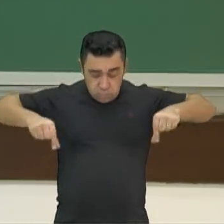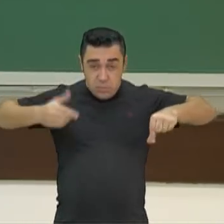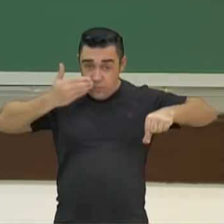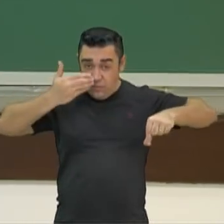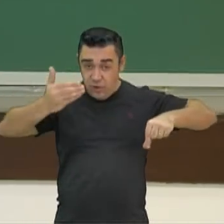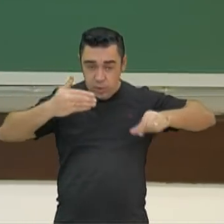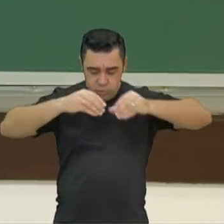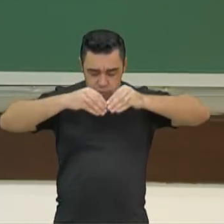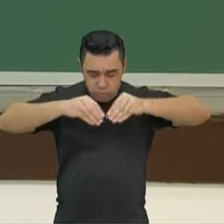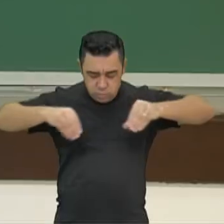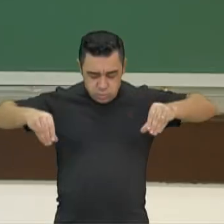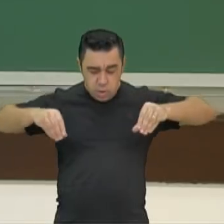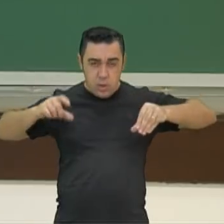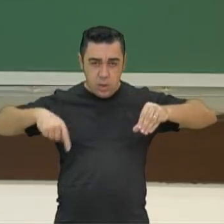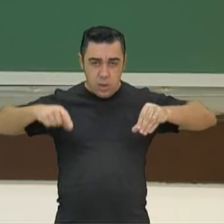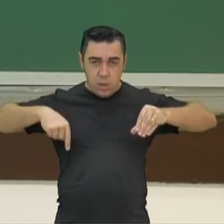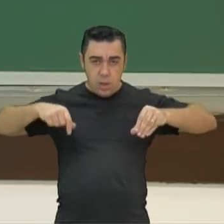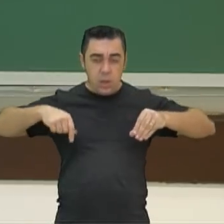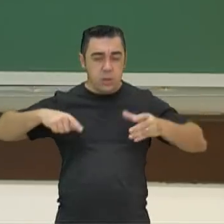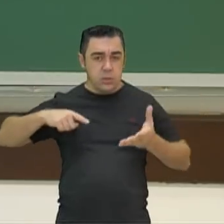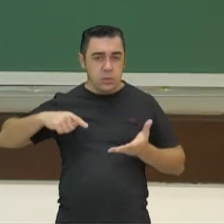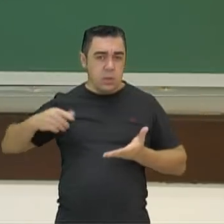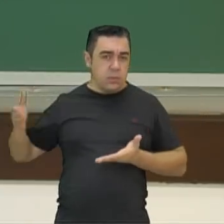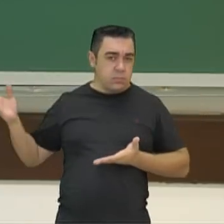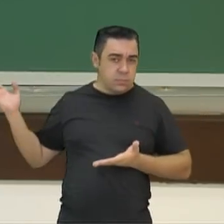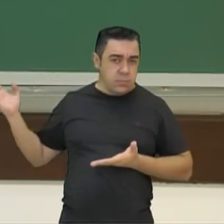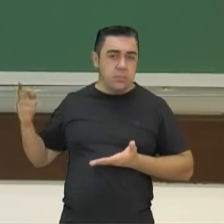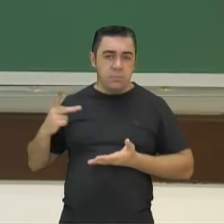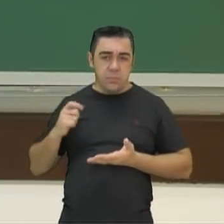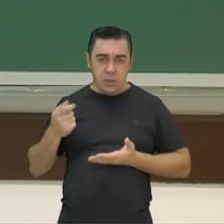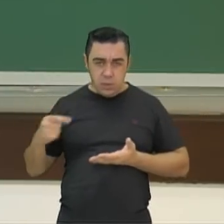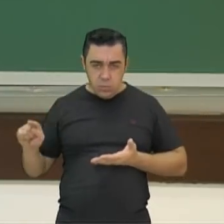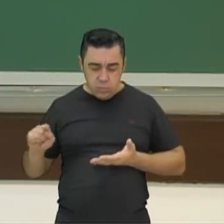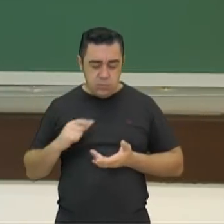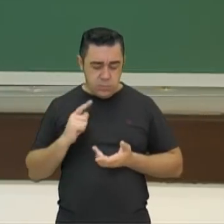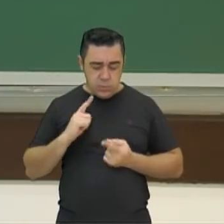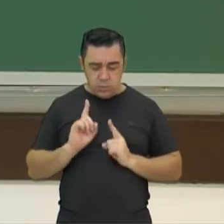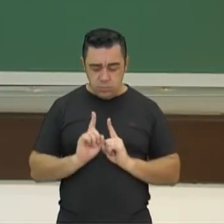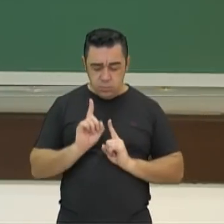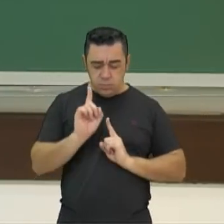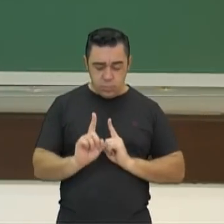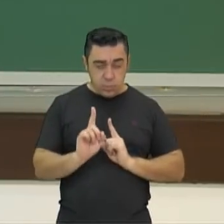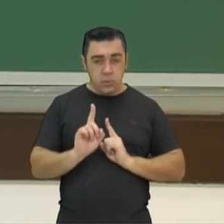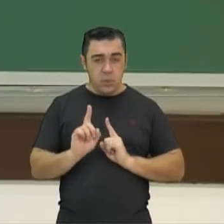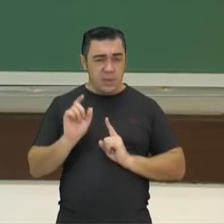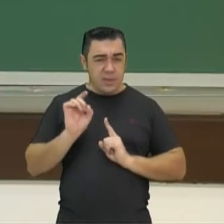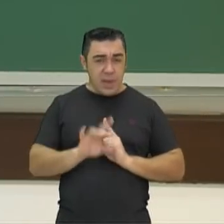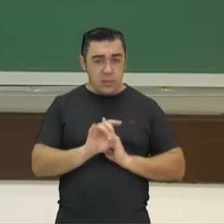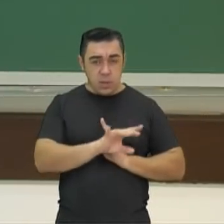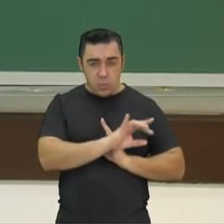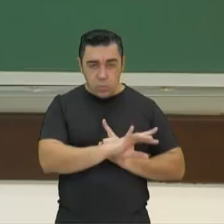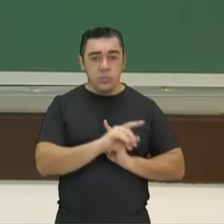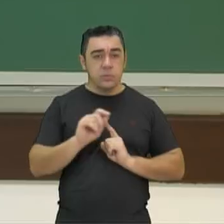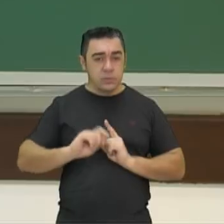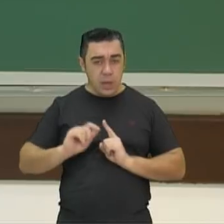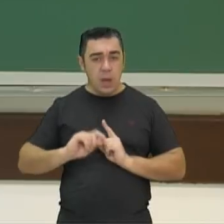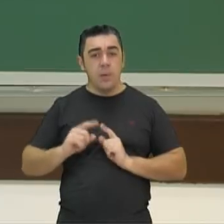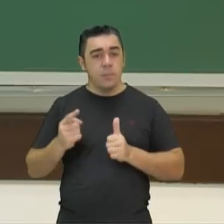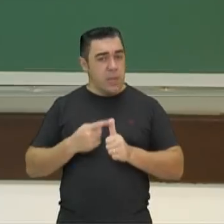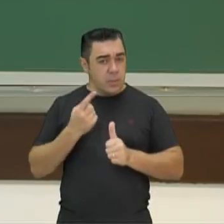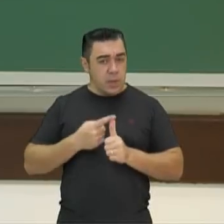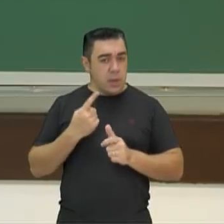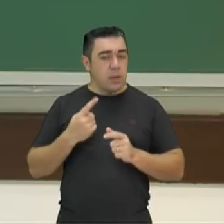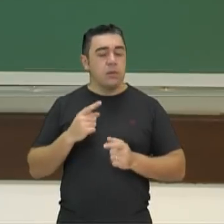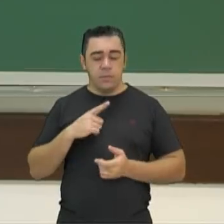peões. Cada peão daquele ali, na primeira jogada, você pode pular 2 casas. Na primeira jogada de cada peão. A partir da que você